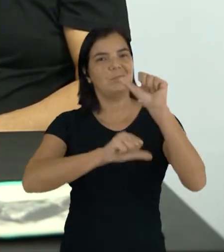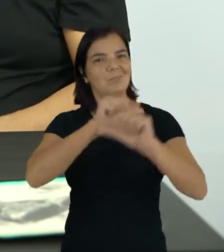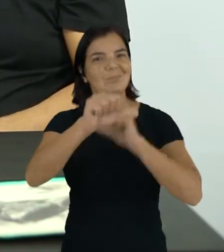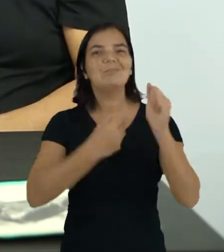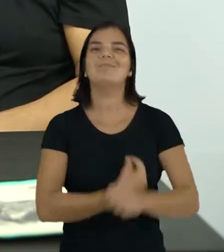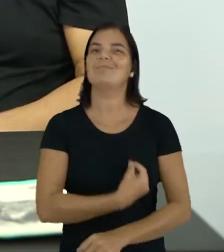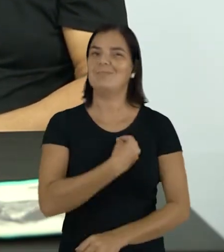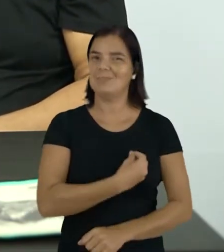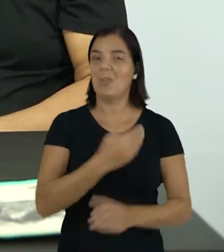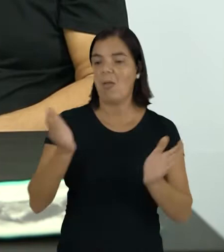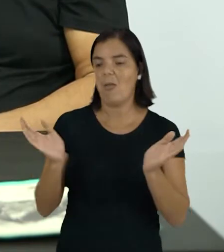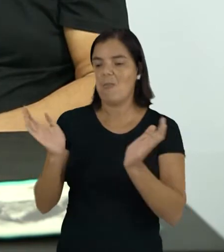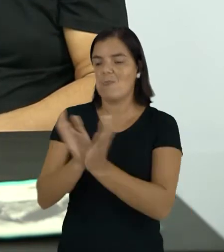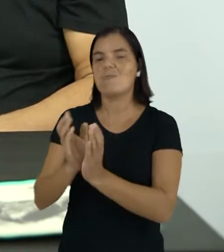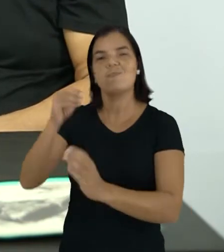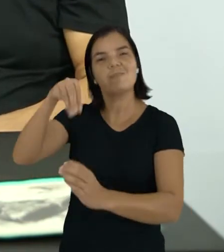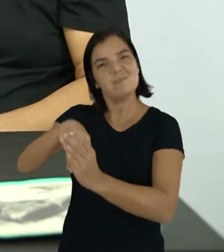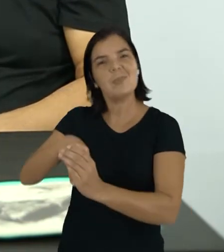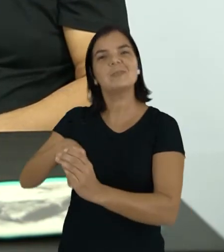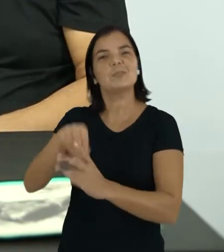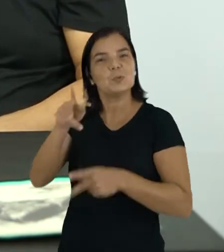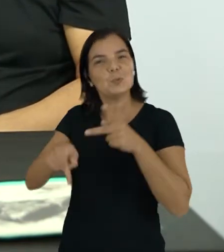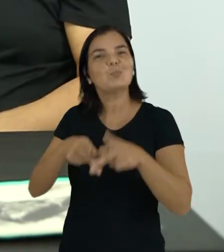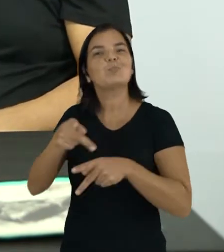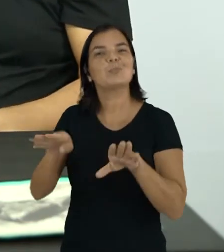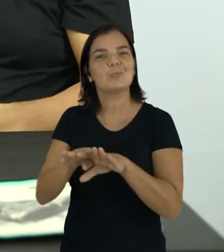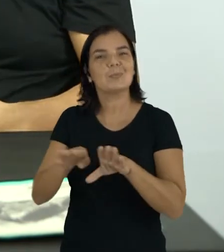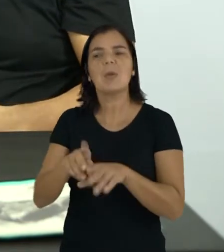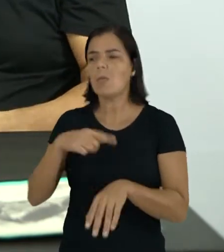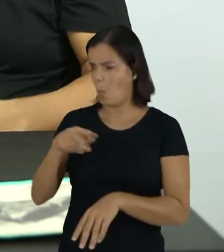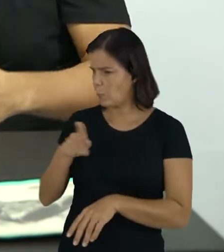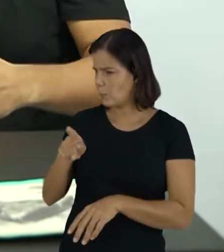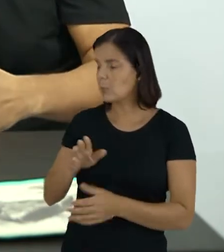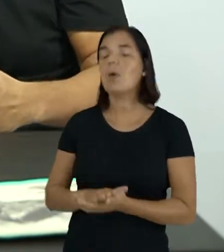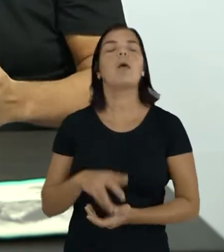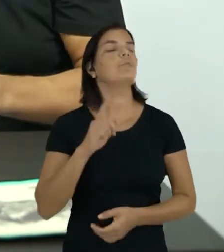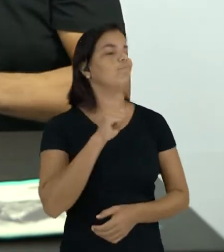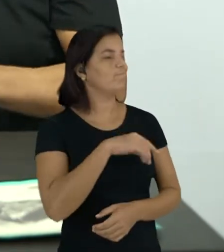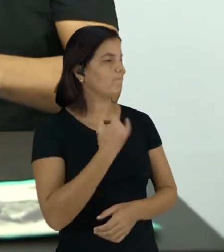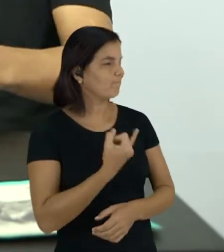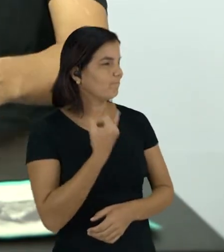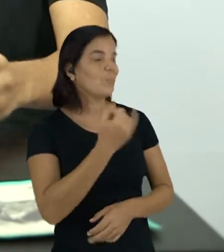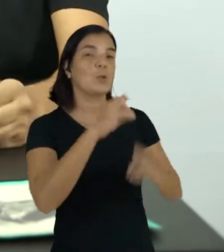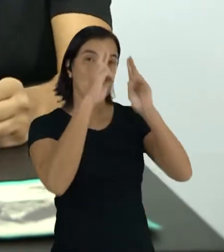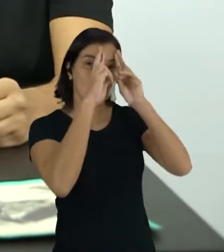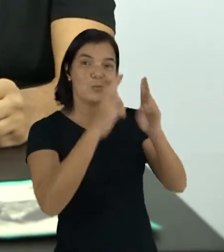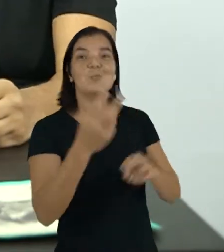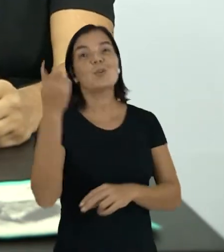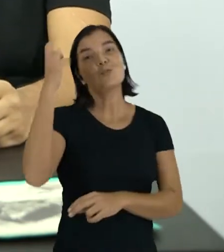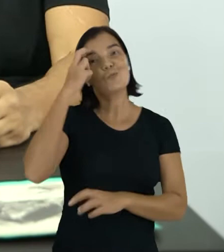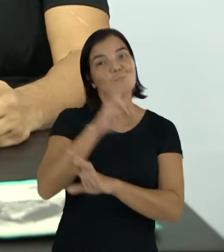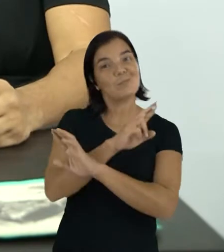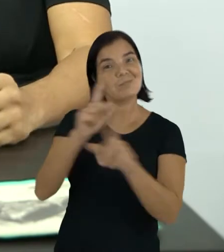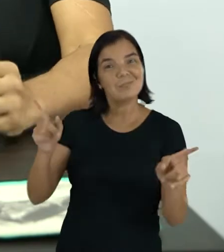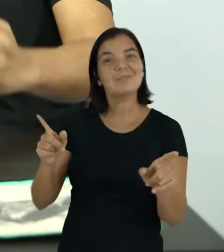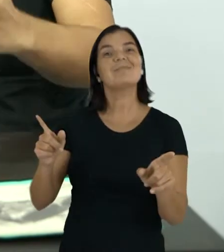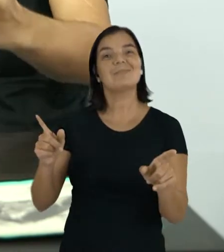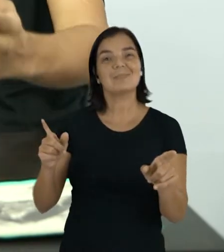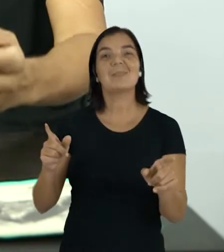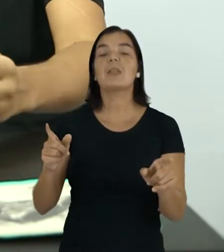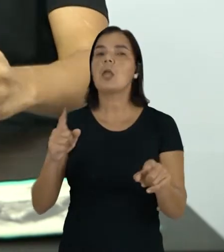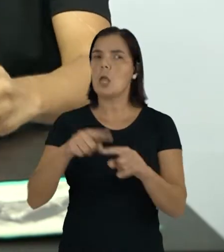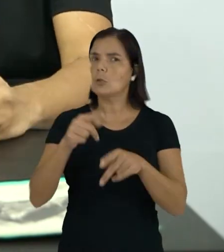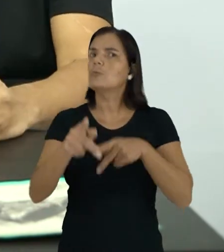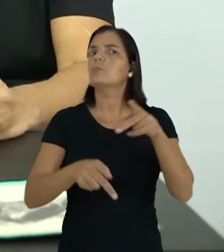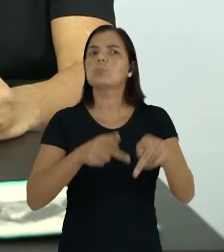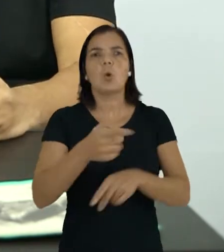mudar. Dentro daquela tribo, dentro daquele povo, né, professor? E aí a importância de respeitar as culturas diferentes. Esses